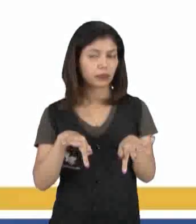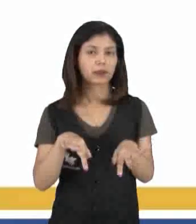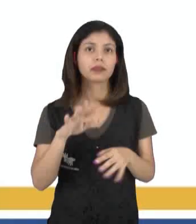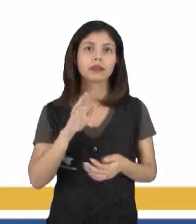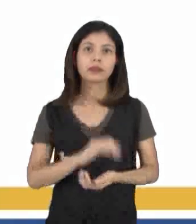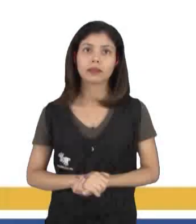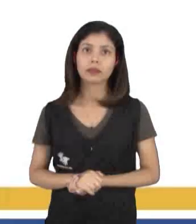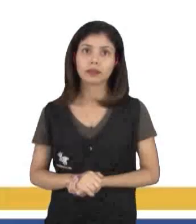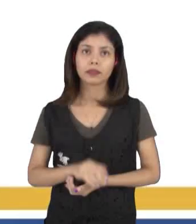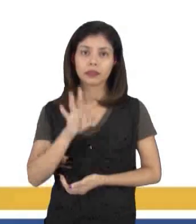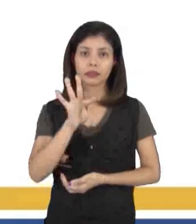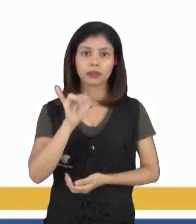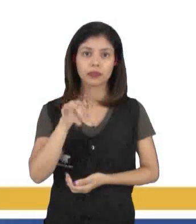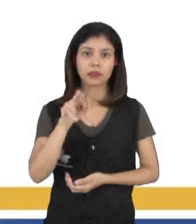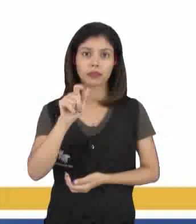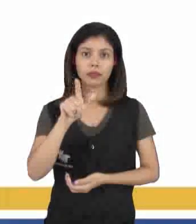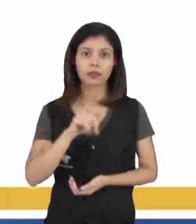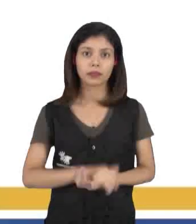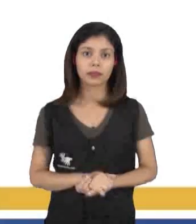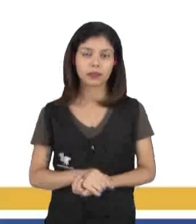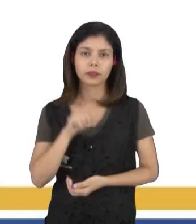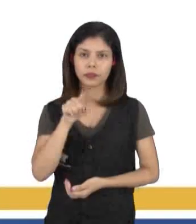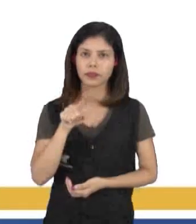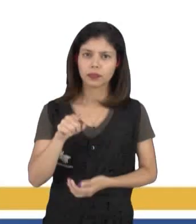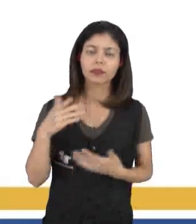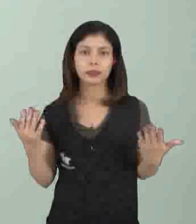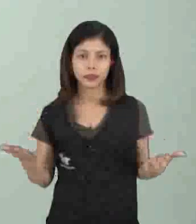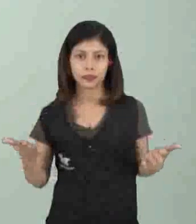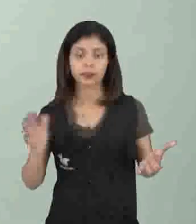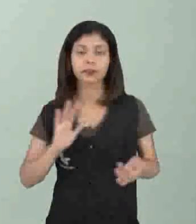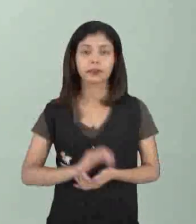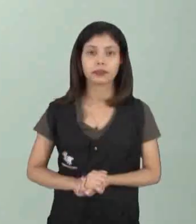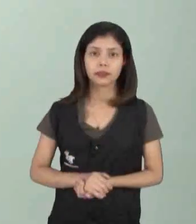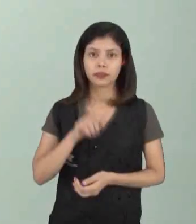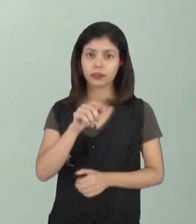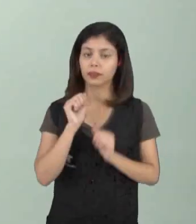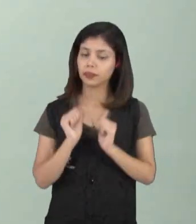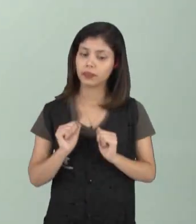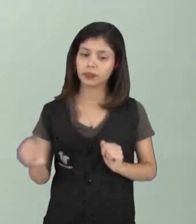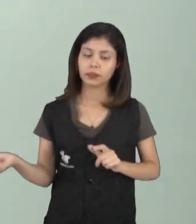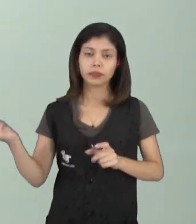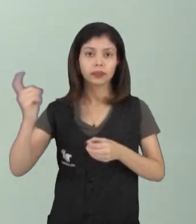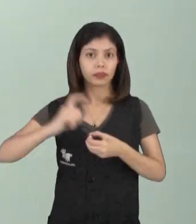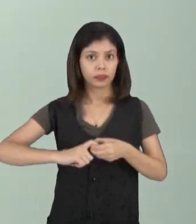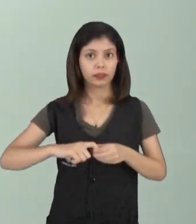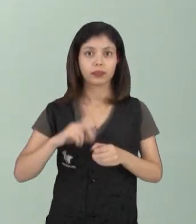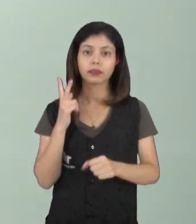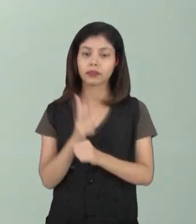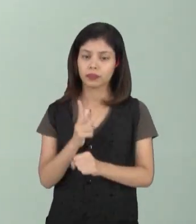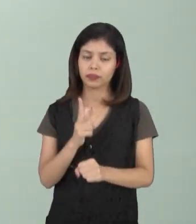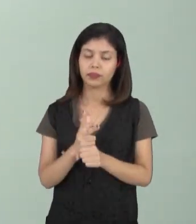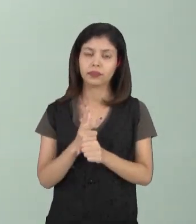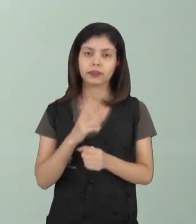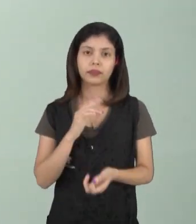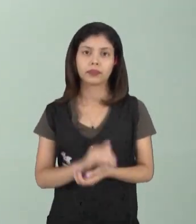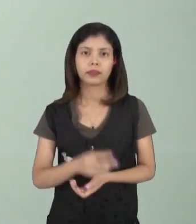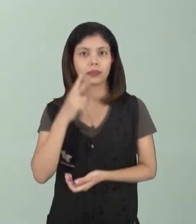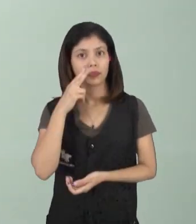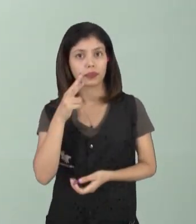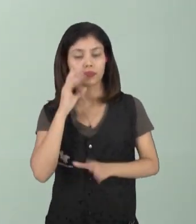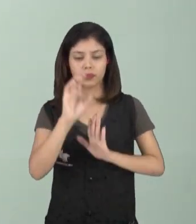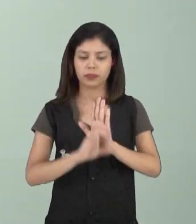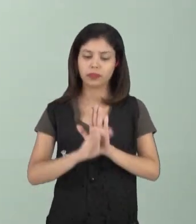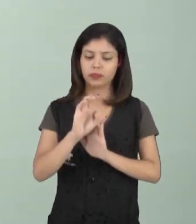oração subordinada adverbial final, a fim de que, né? Então, vocês podem voltar, né, no vídeo, tá? Vejam